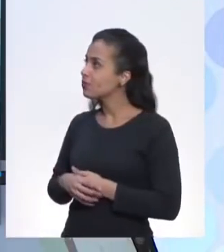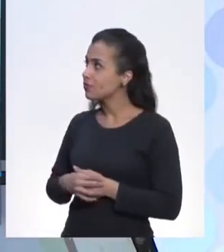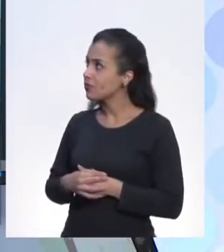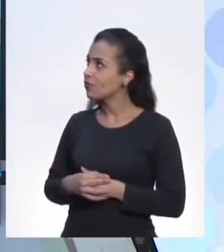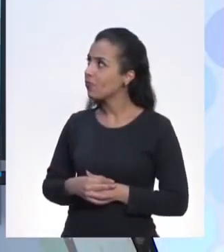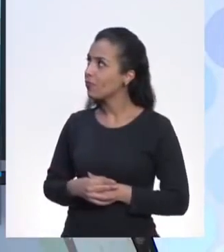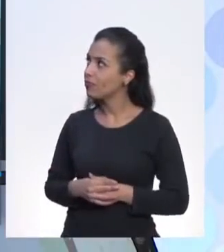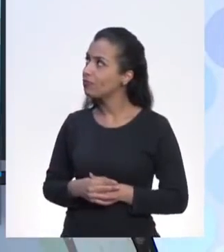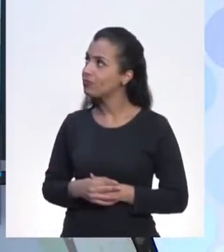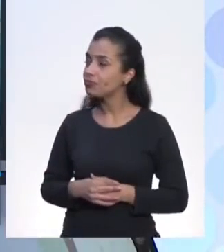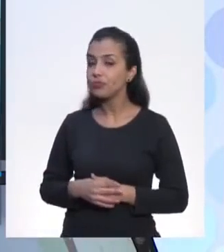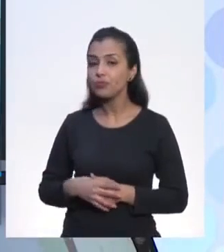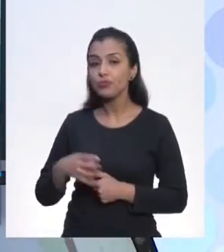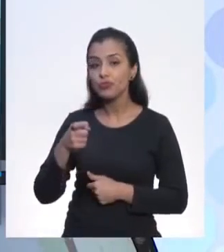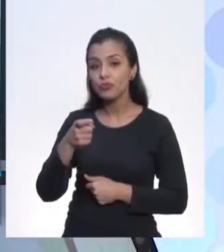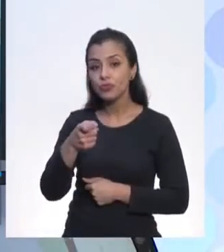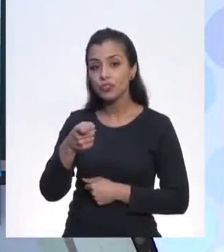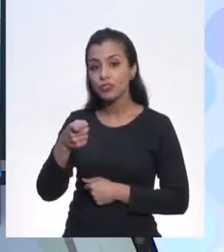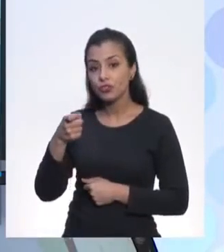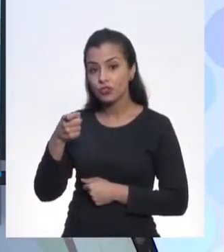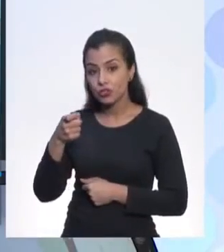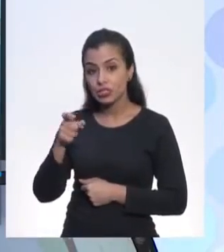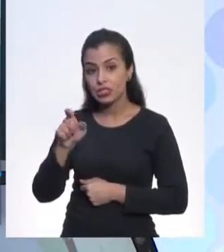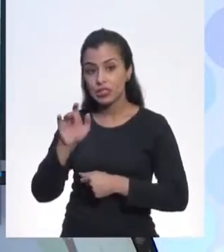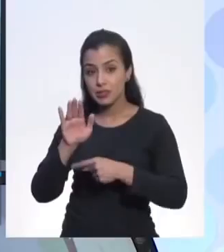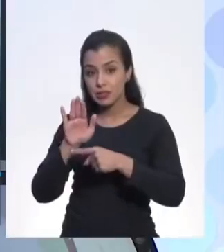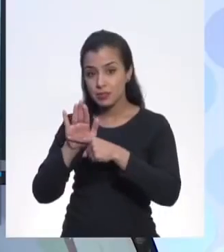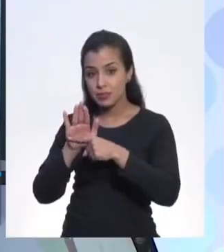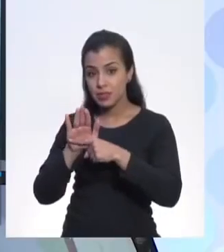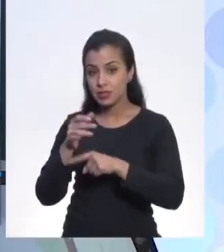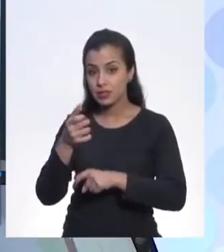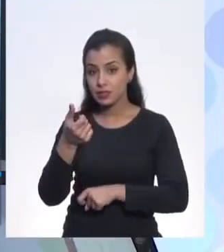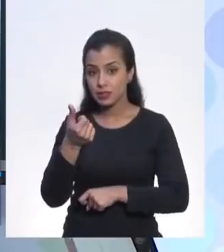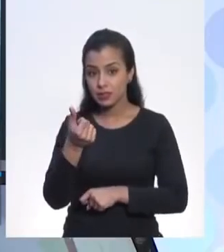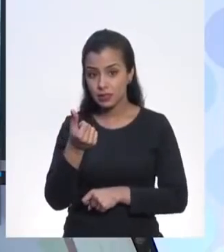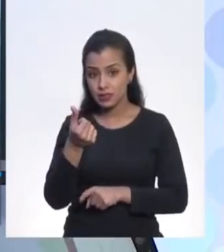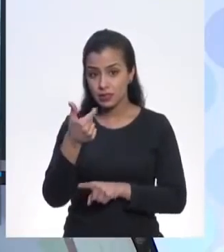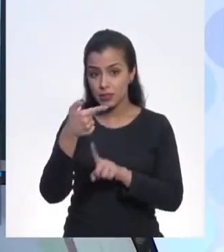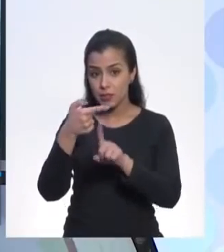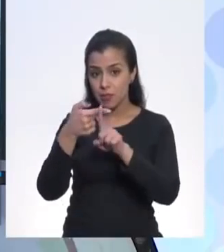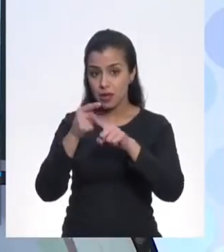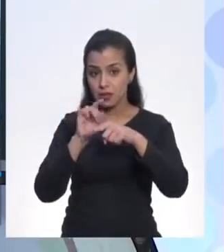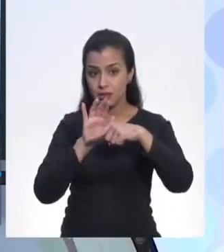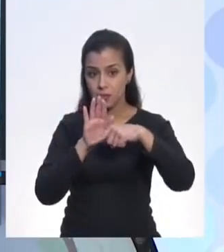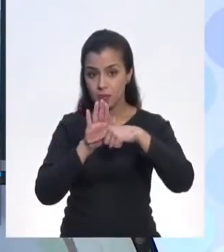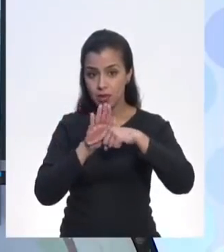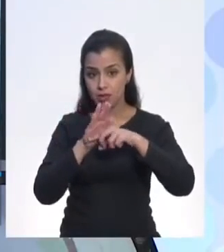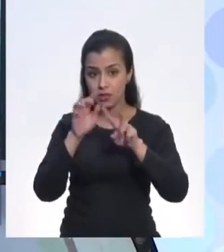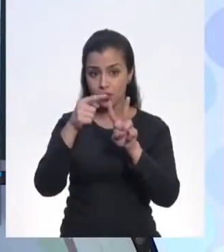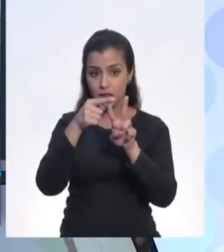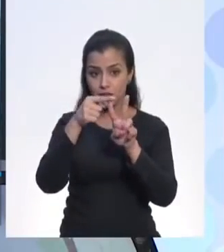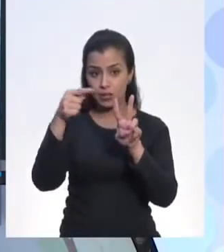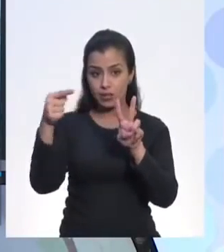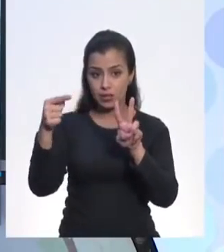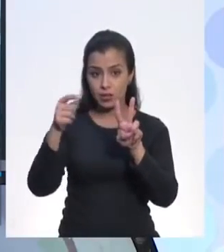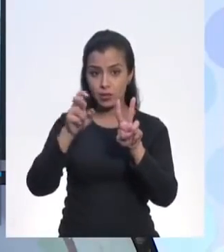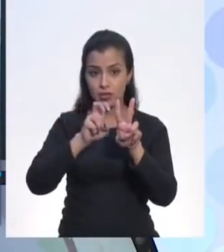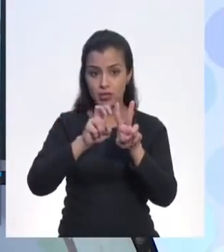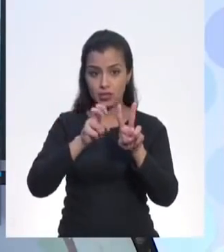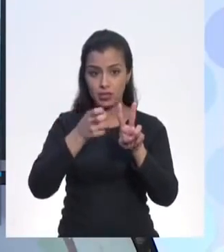o x vai ficar menos o b, que é 6, mais ou menos raiz quadrada de